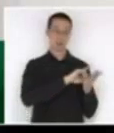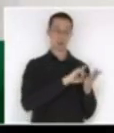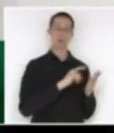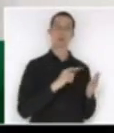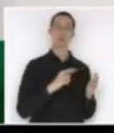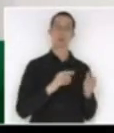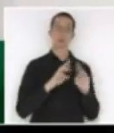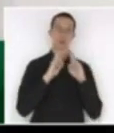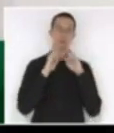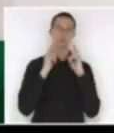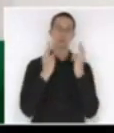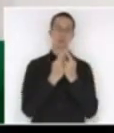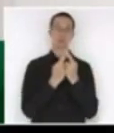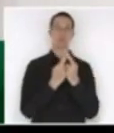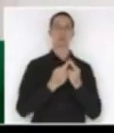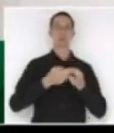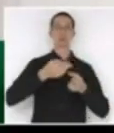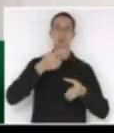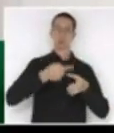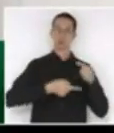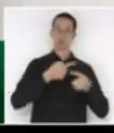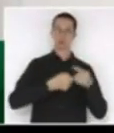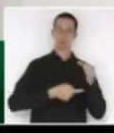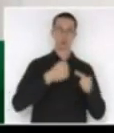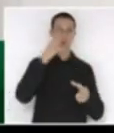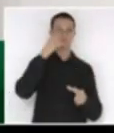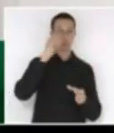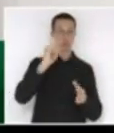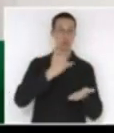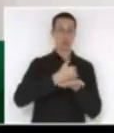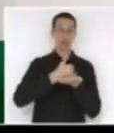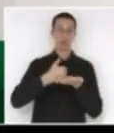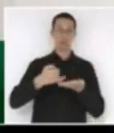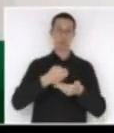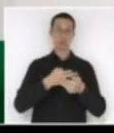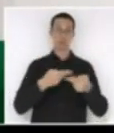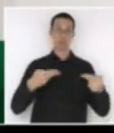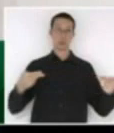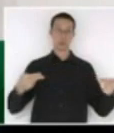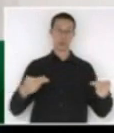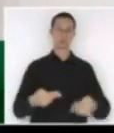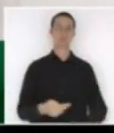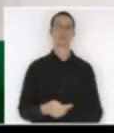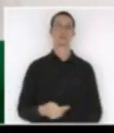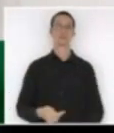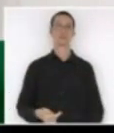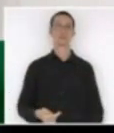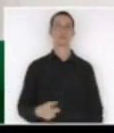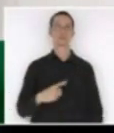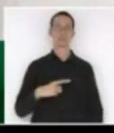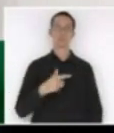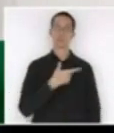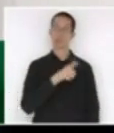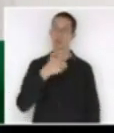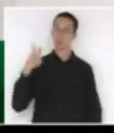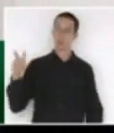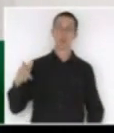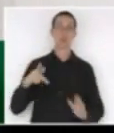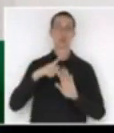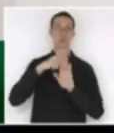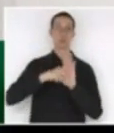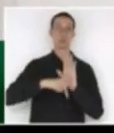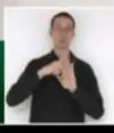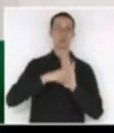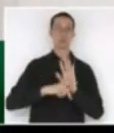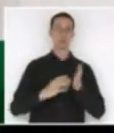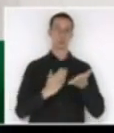Prevenção às Drogas, da qual somos presidente, e, entre outros projetos aprovados, tivemos